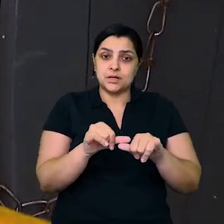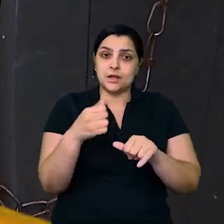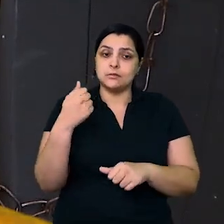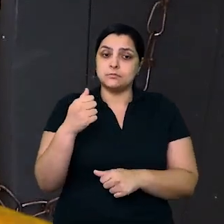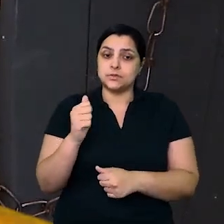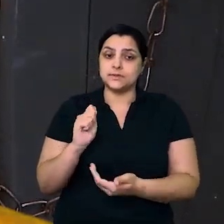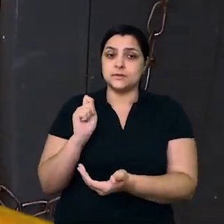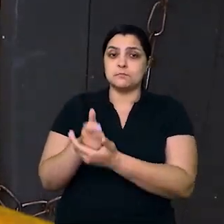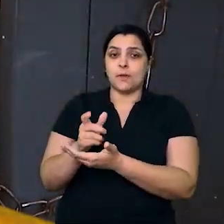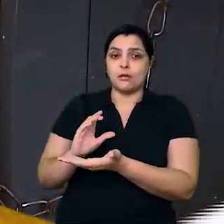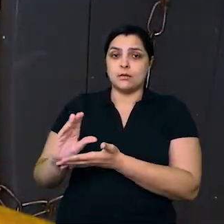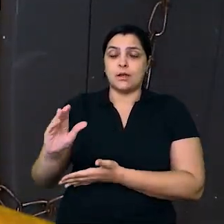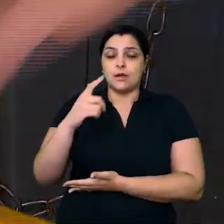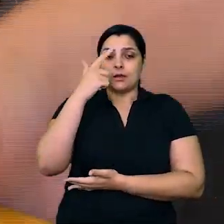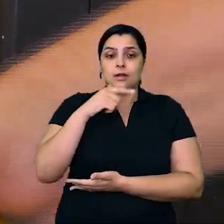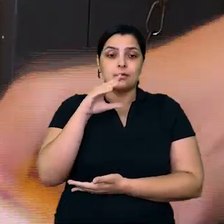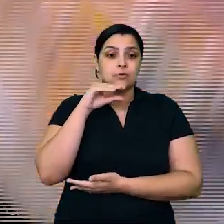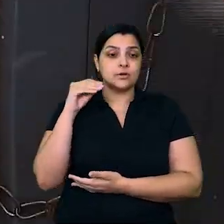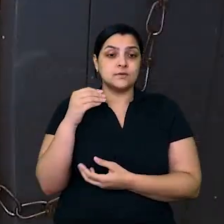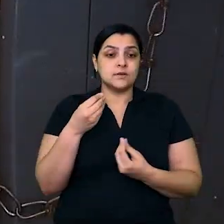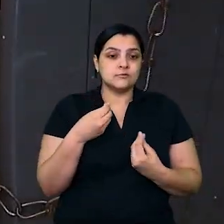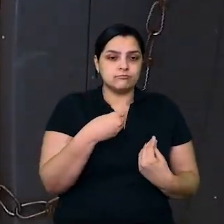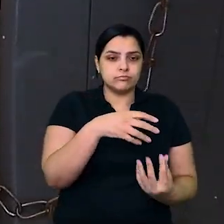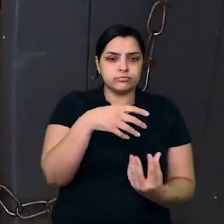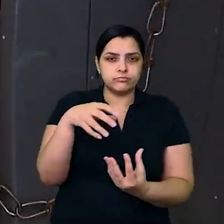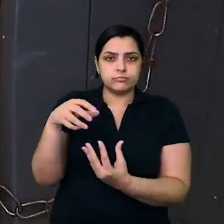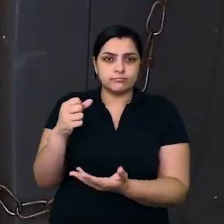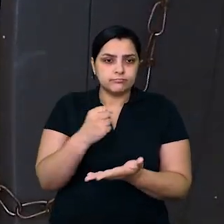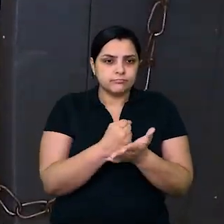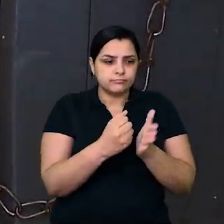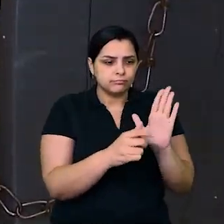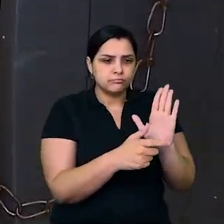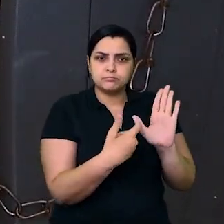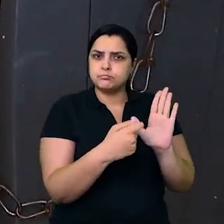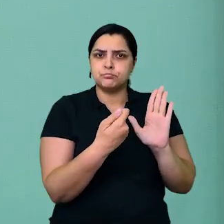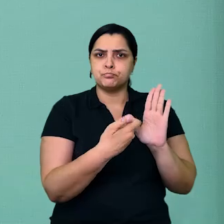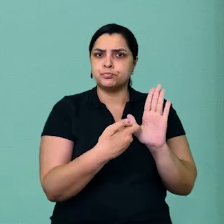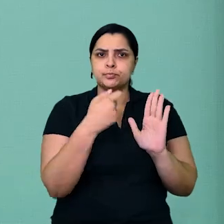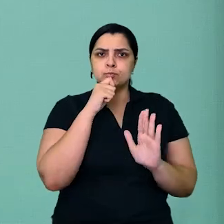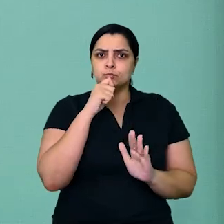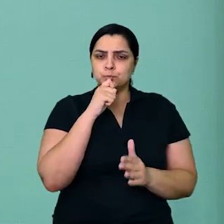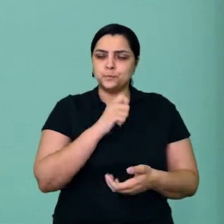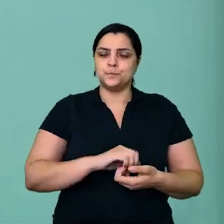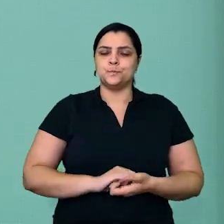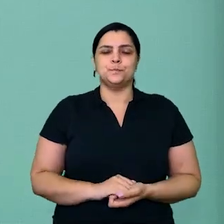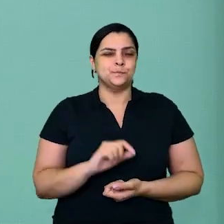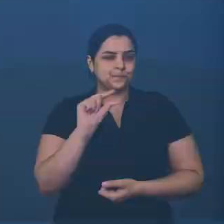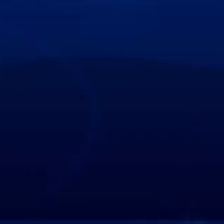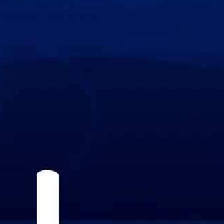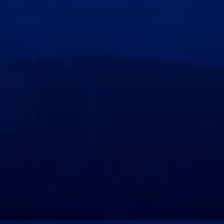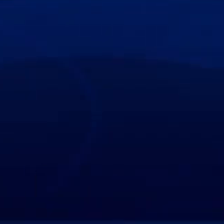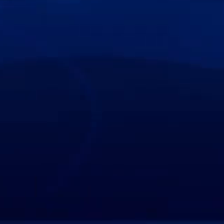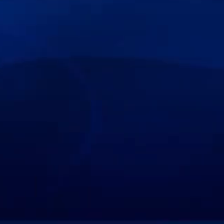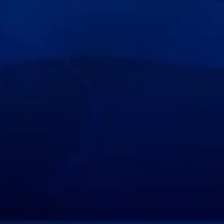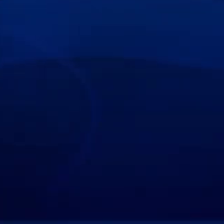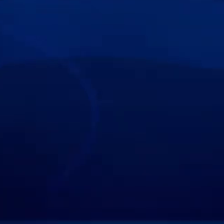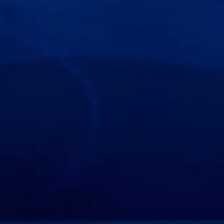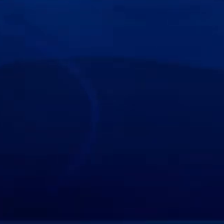deve indenizar adolescente apreendido por liberar mercadorias sem registro no caixa. A gente volta já já.